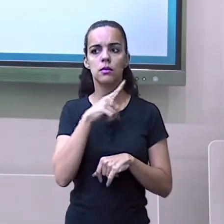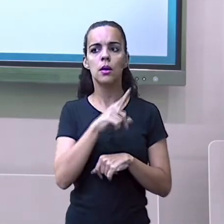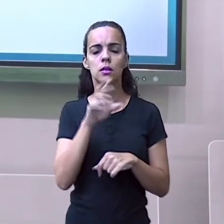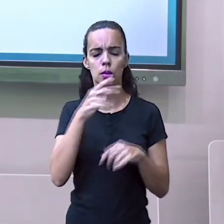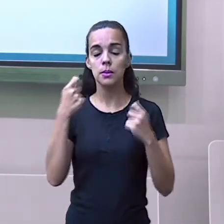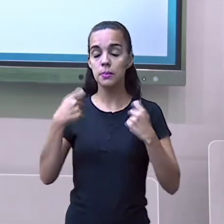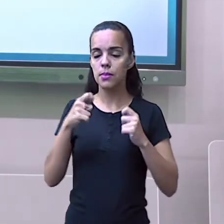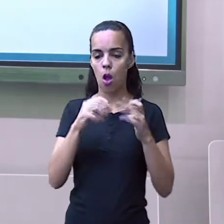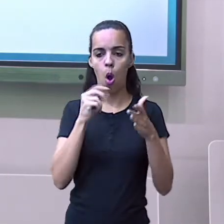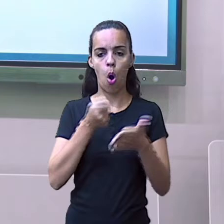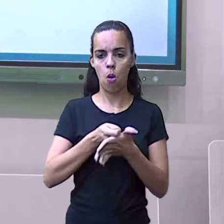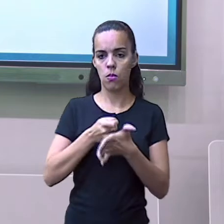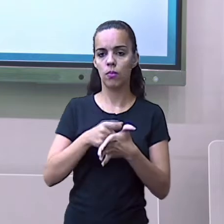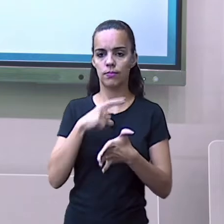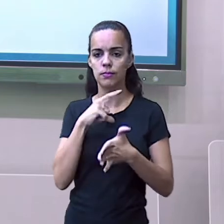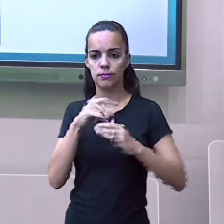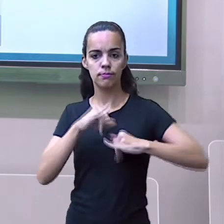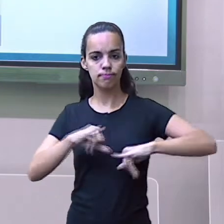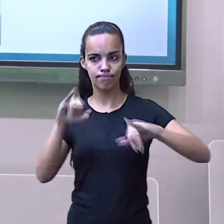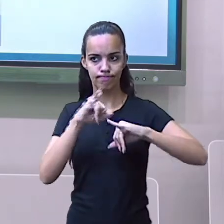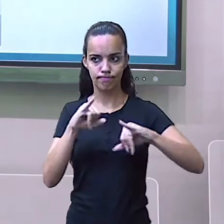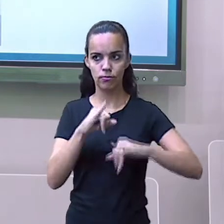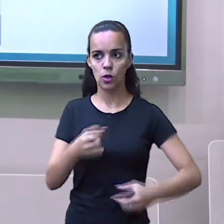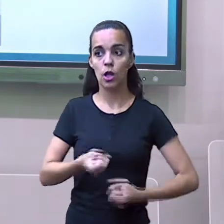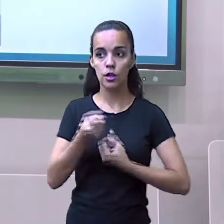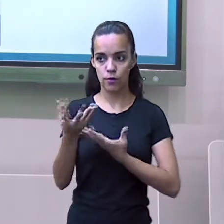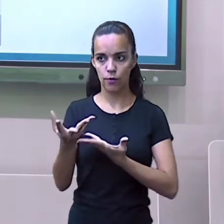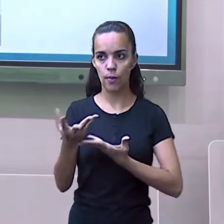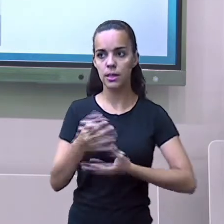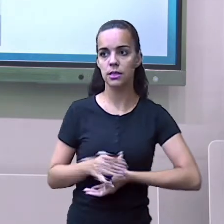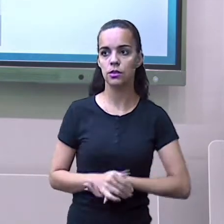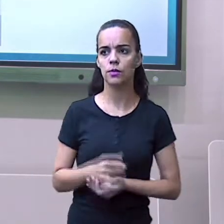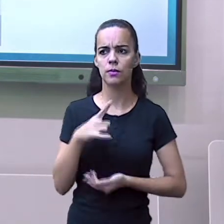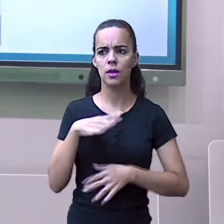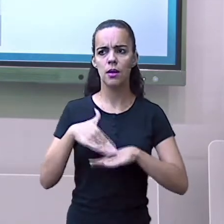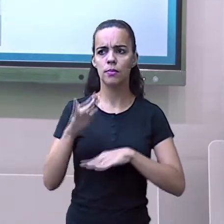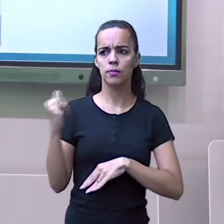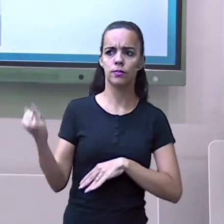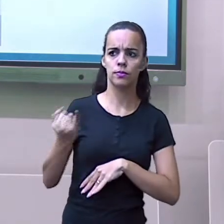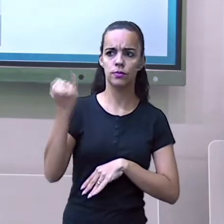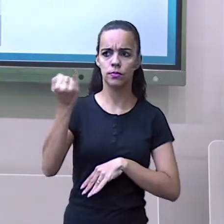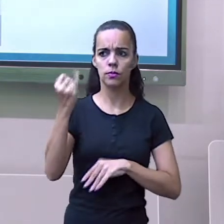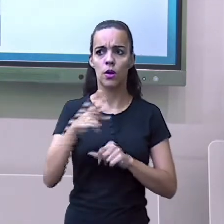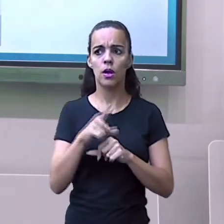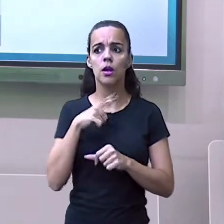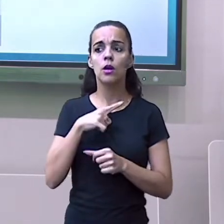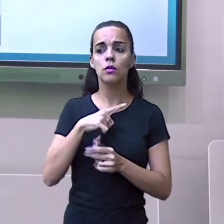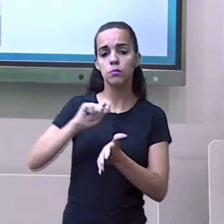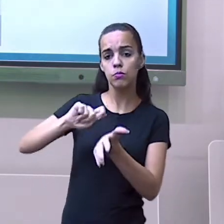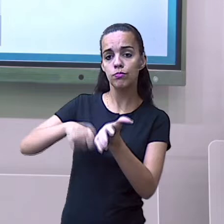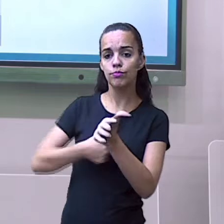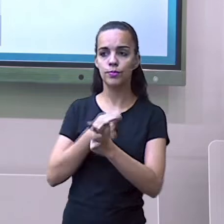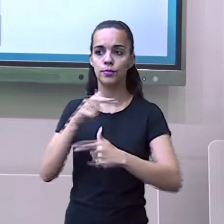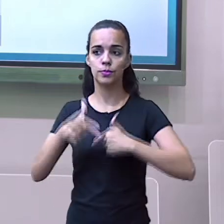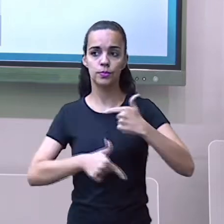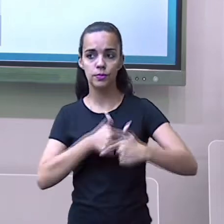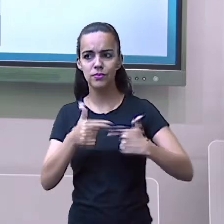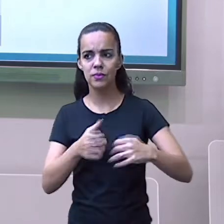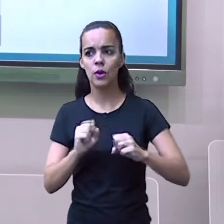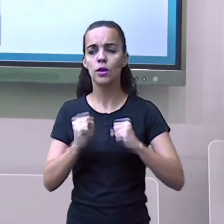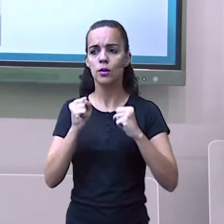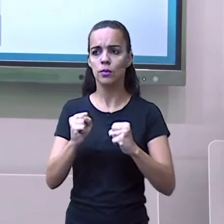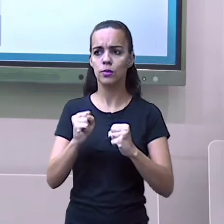essas informações. Outro fato super importante é a contratação de serviços que